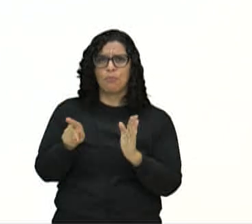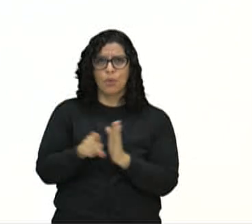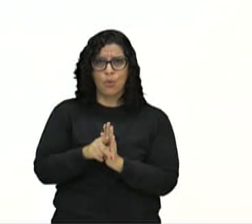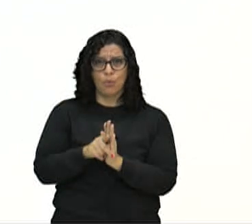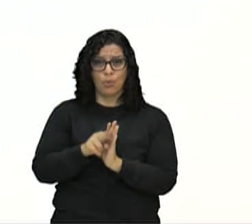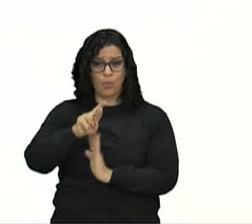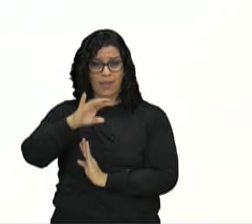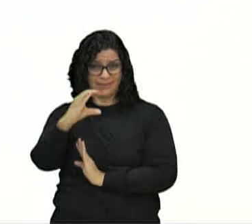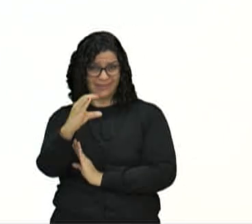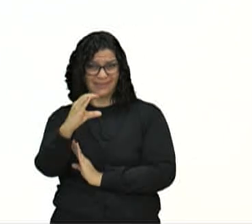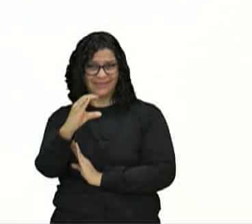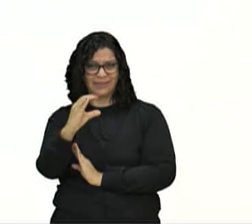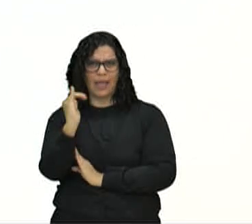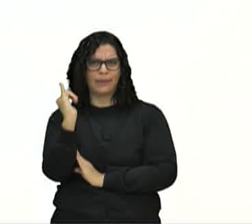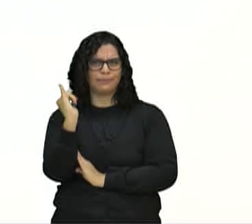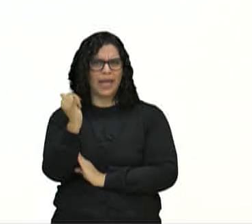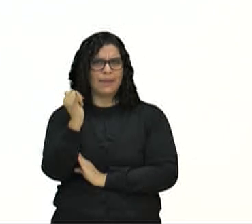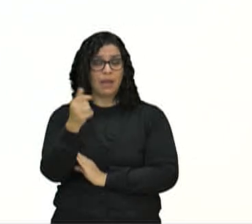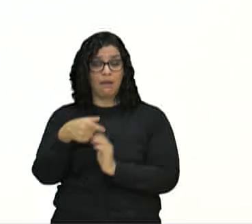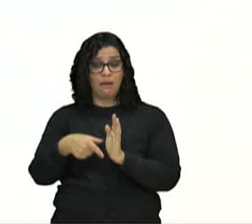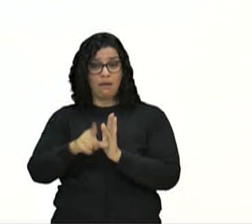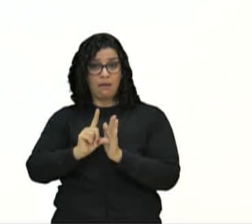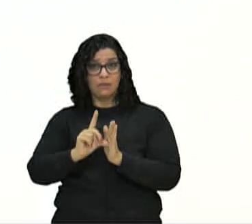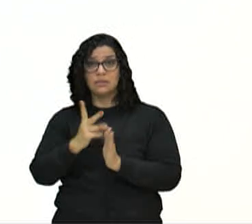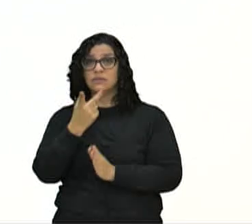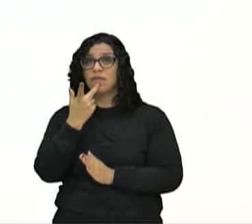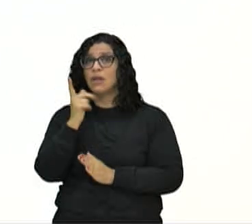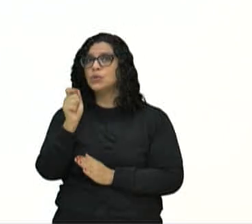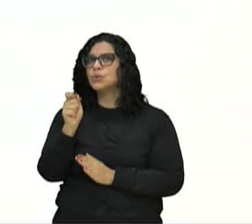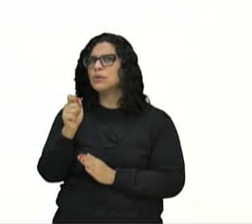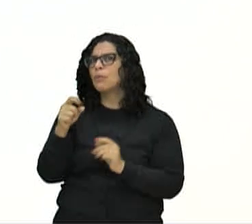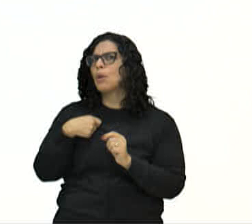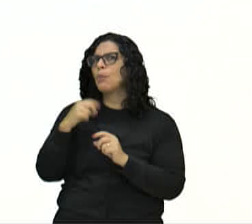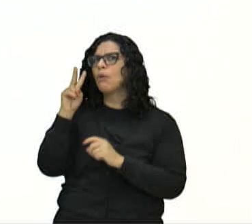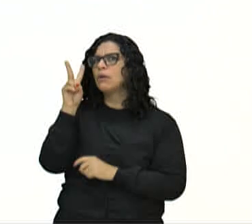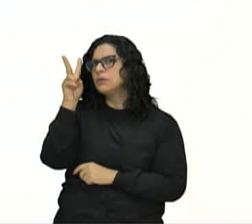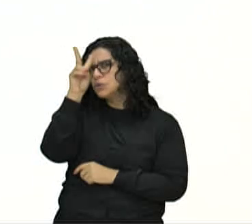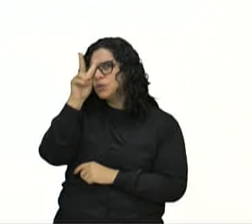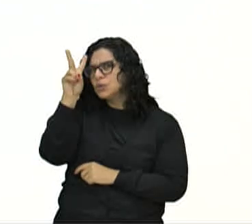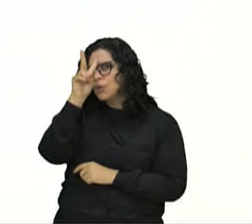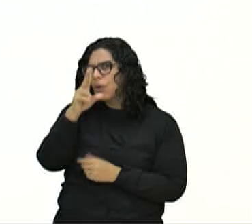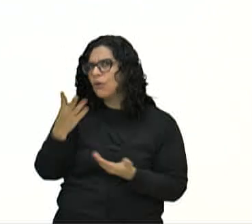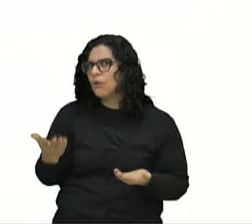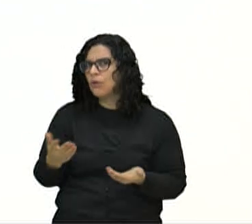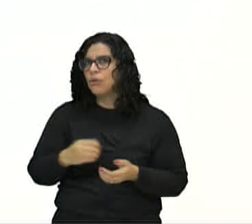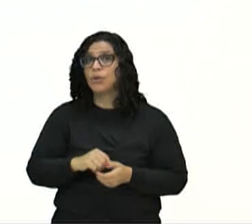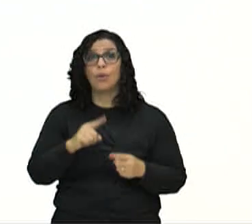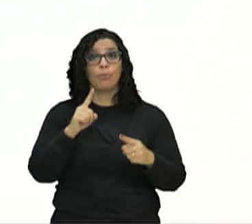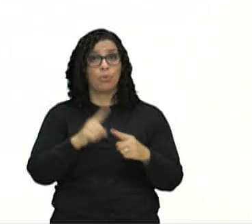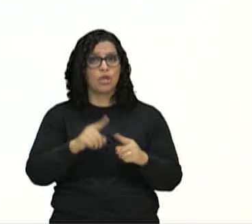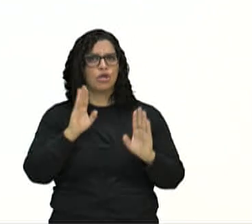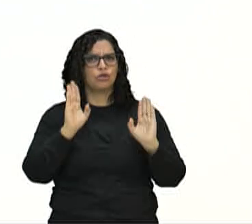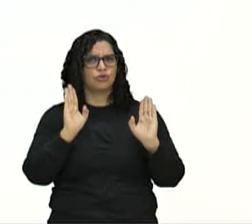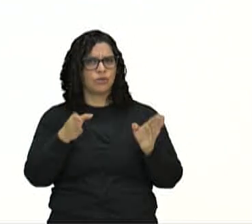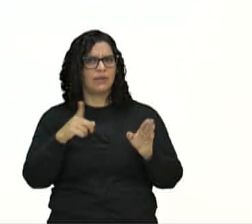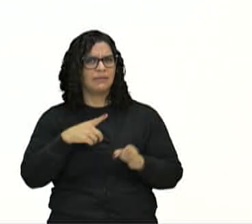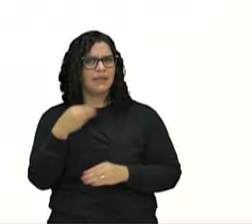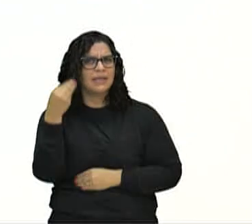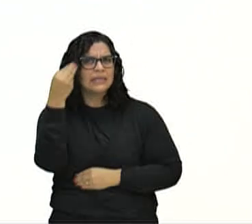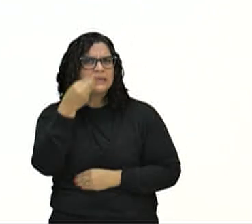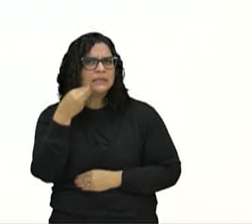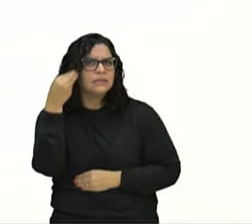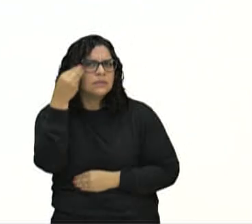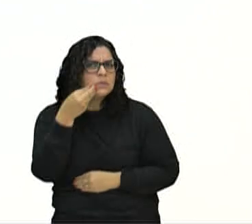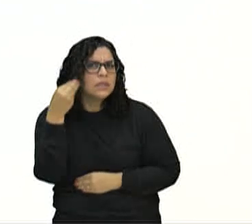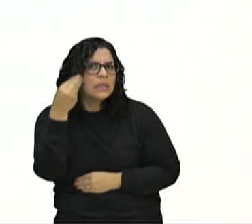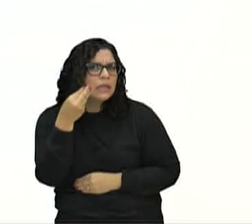narrador personagem antecipasse esses fatos? Porque ele já havia vivenciado